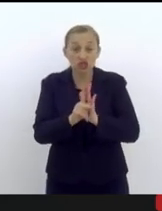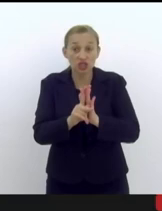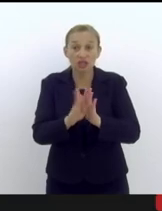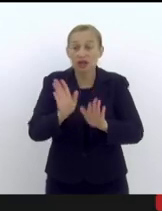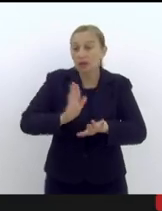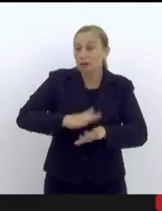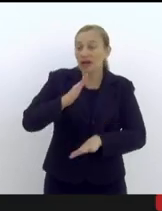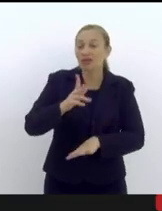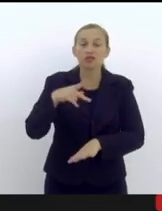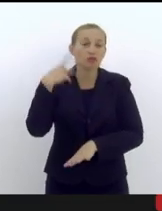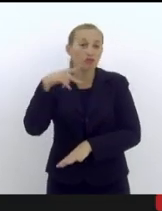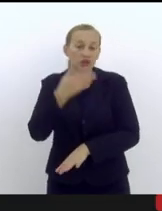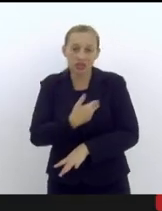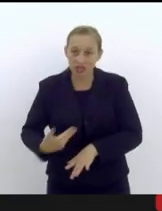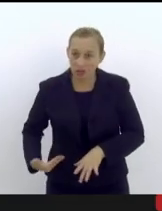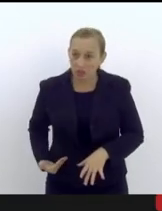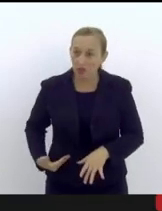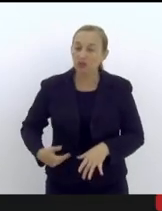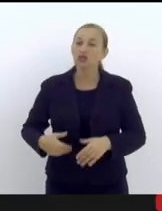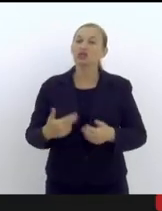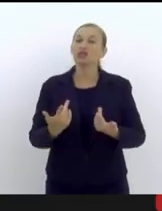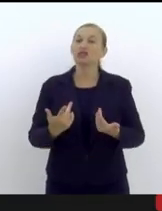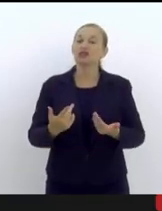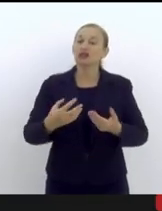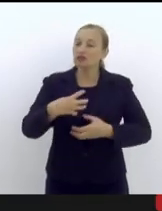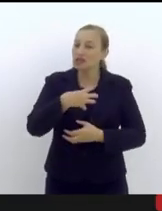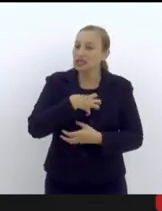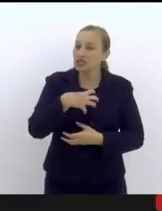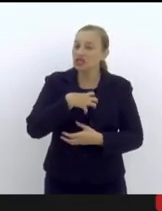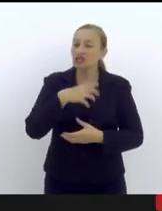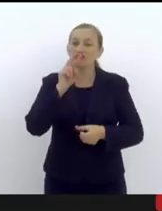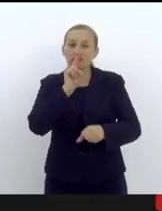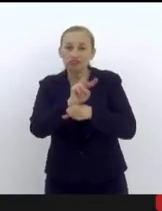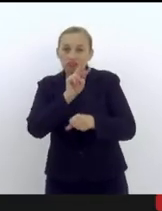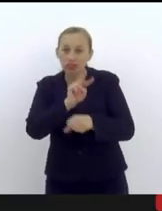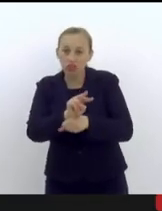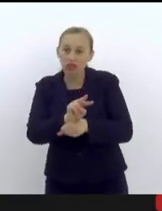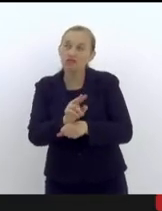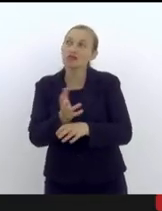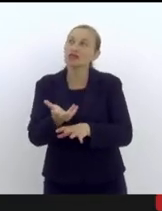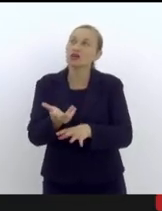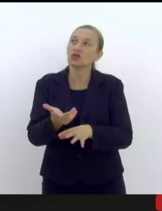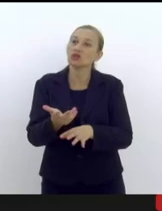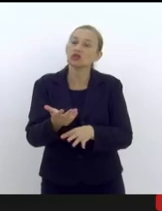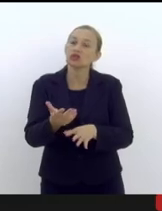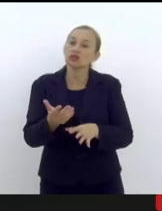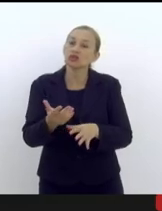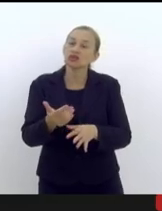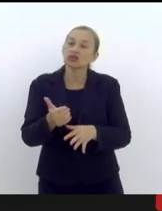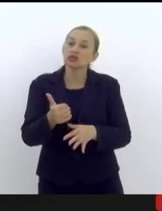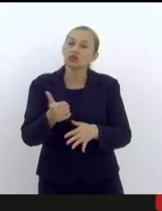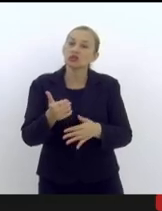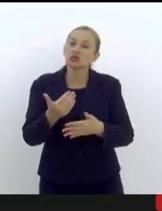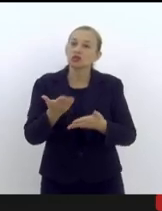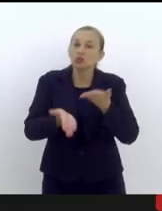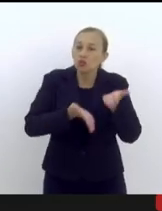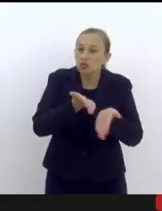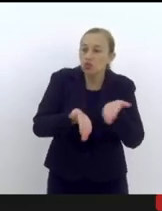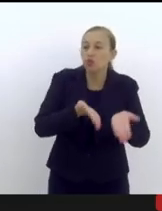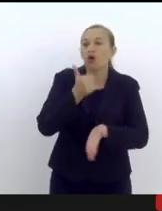de uma política pública que vem no sentido da proteção é da integridade física